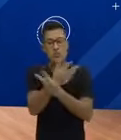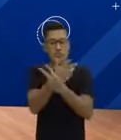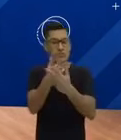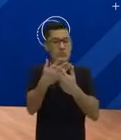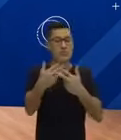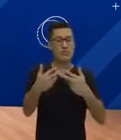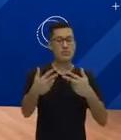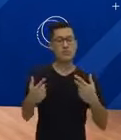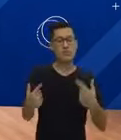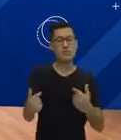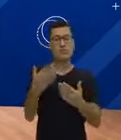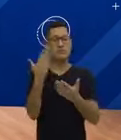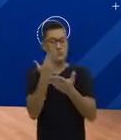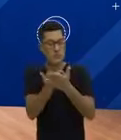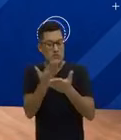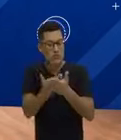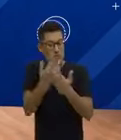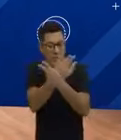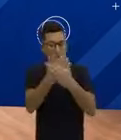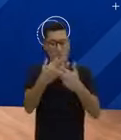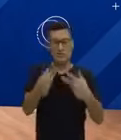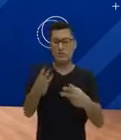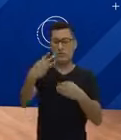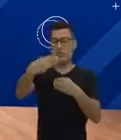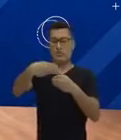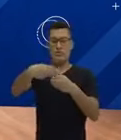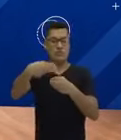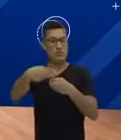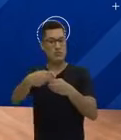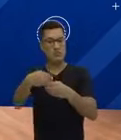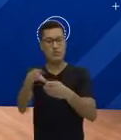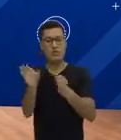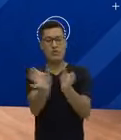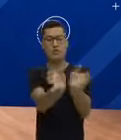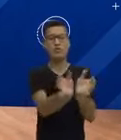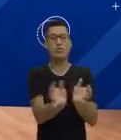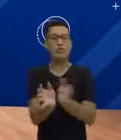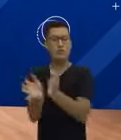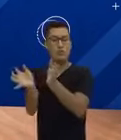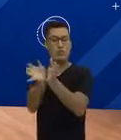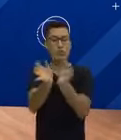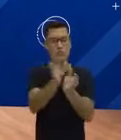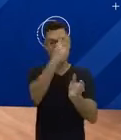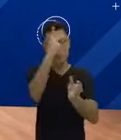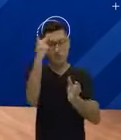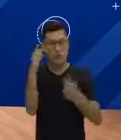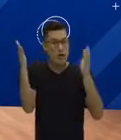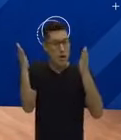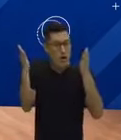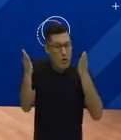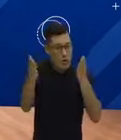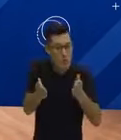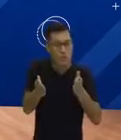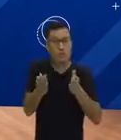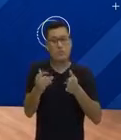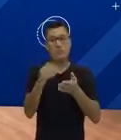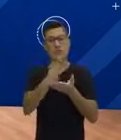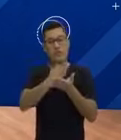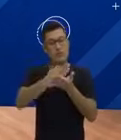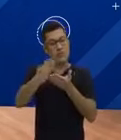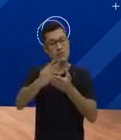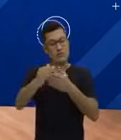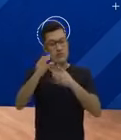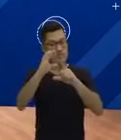regular a muitos municípios e várias comunidades. Tá certo? E que hoje está sendo transmitido pela TV Cultura